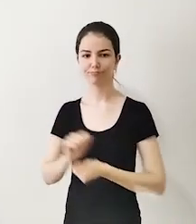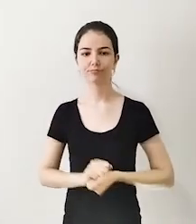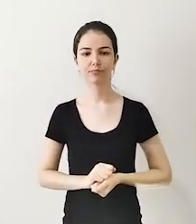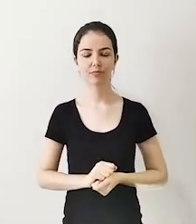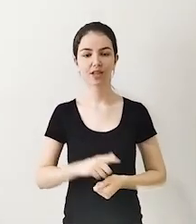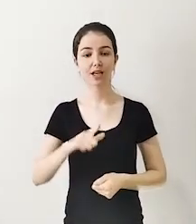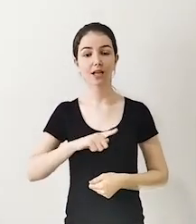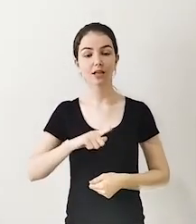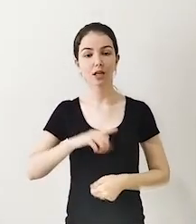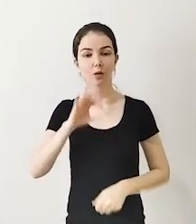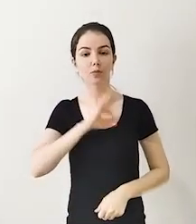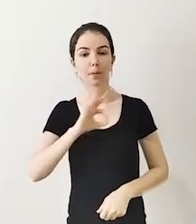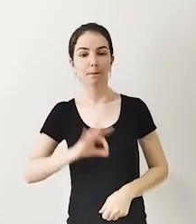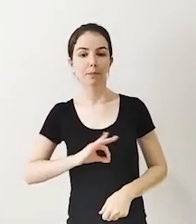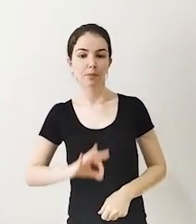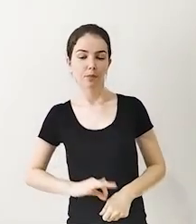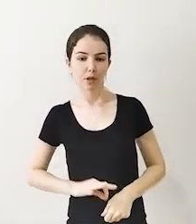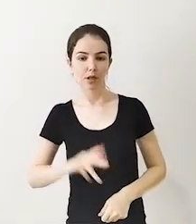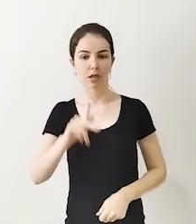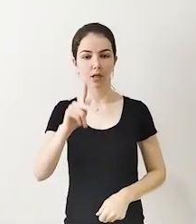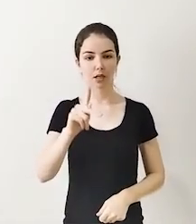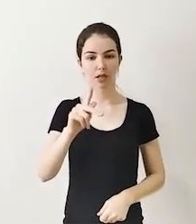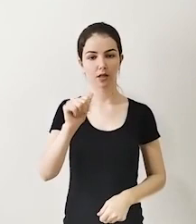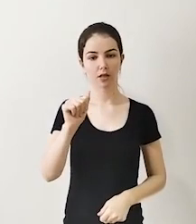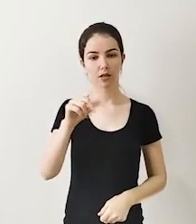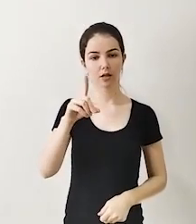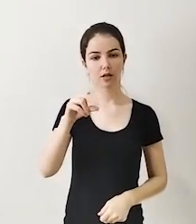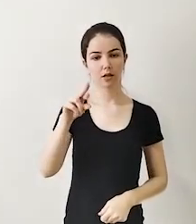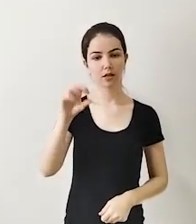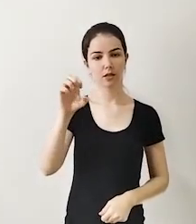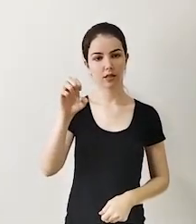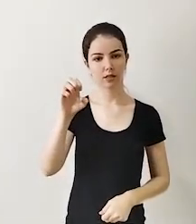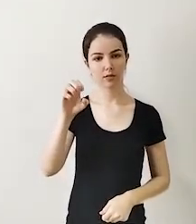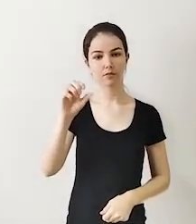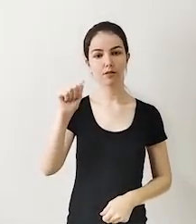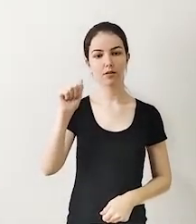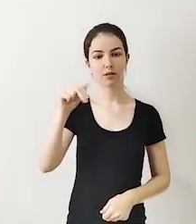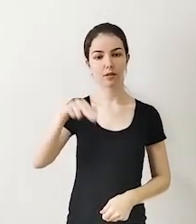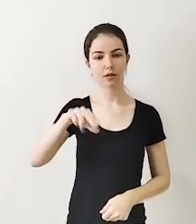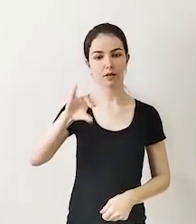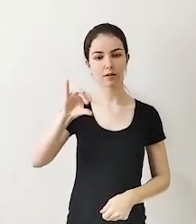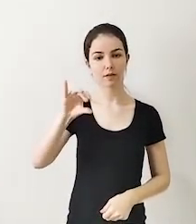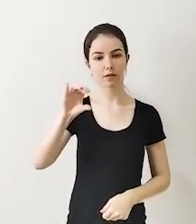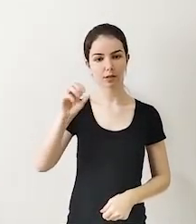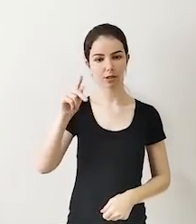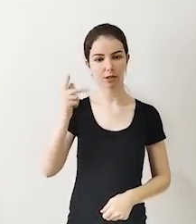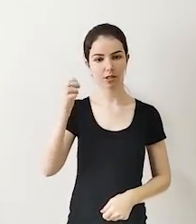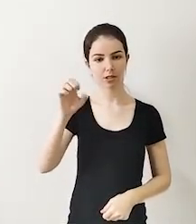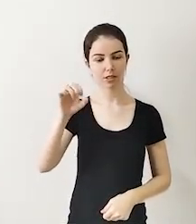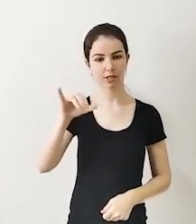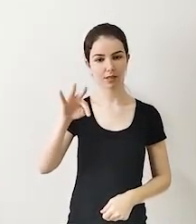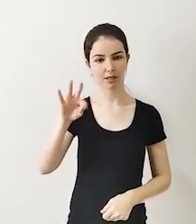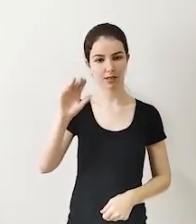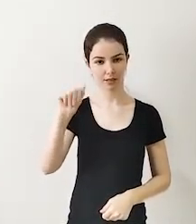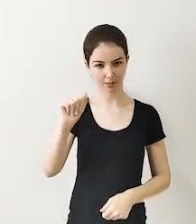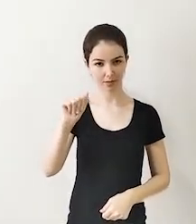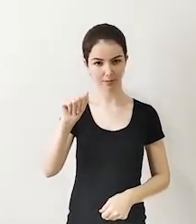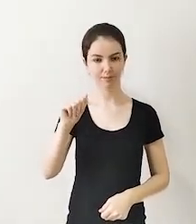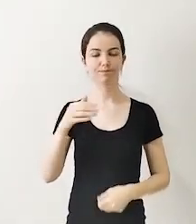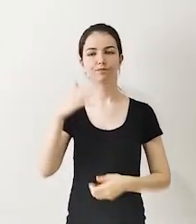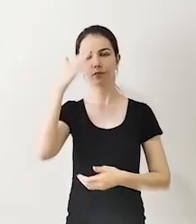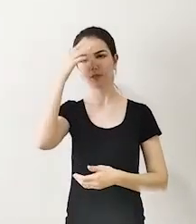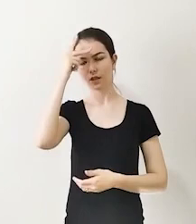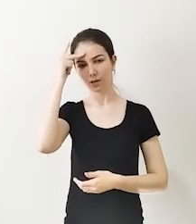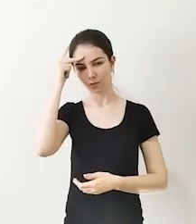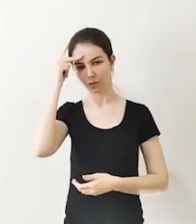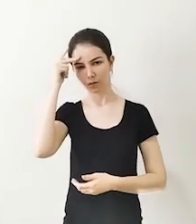padre Anchieta, né, como um dos principais representantes dessa literatura catequética, inclusive autor, né, da arte de gramática da língua